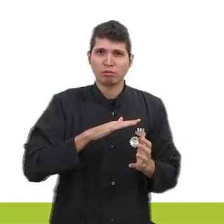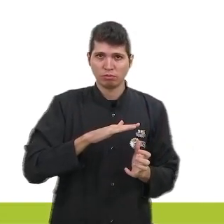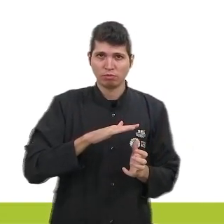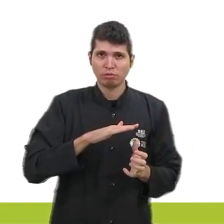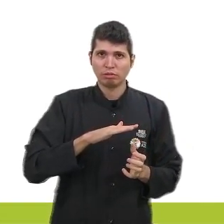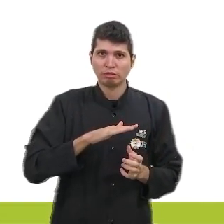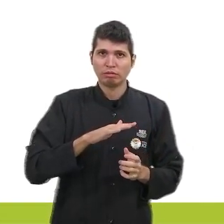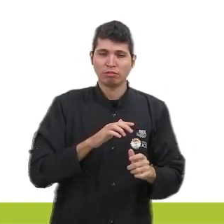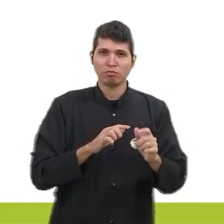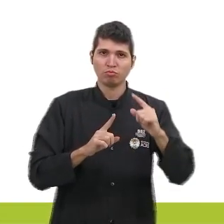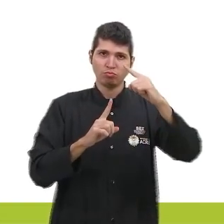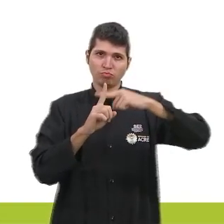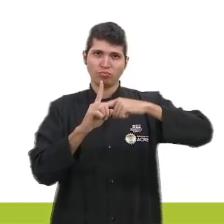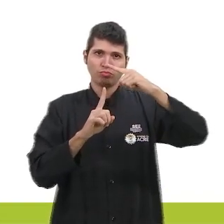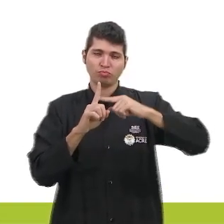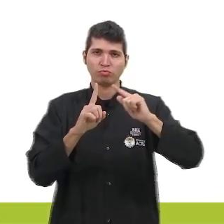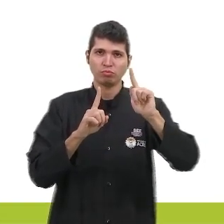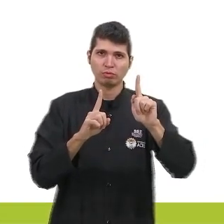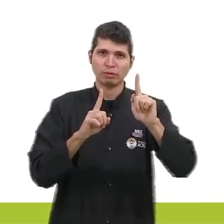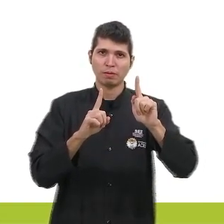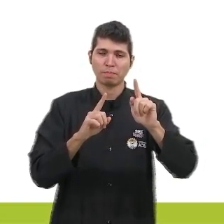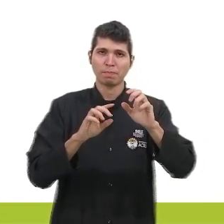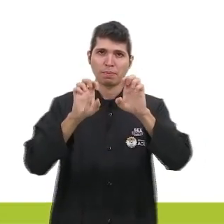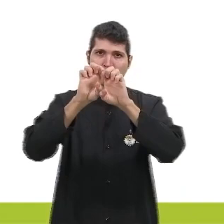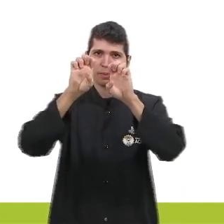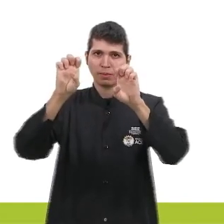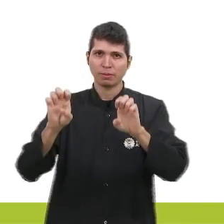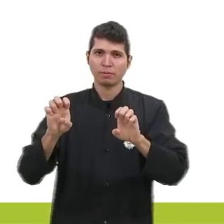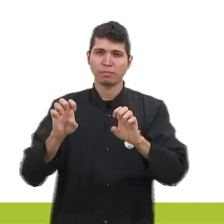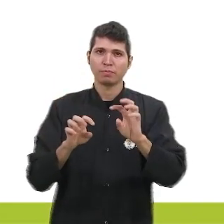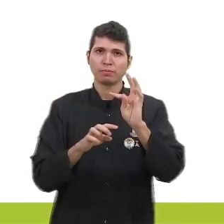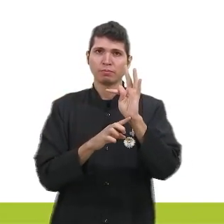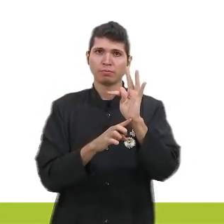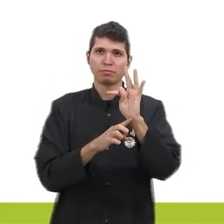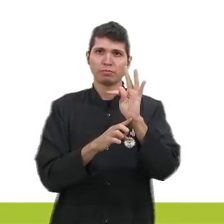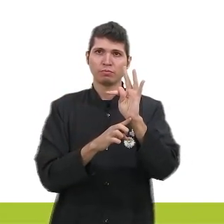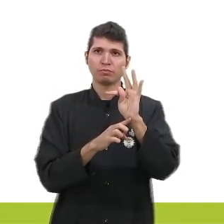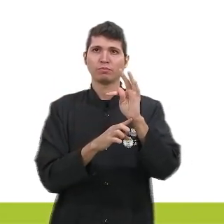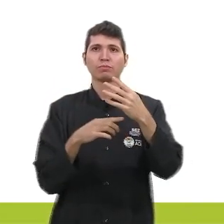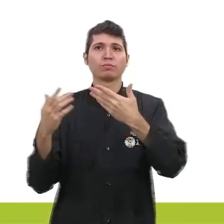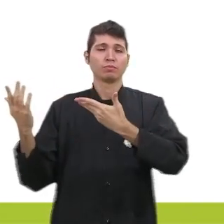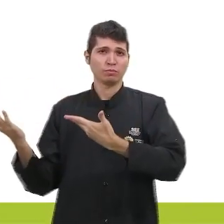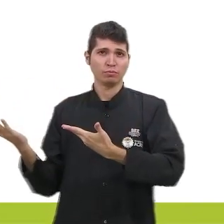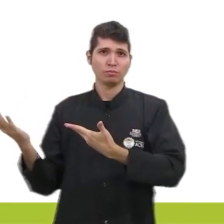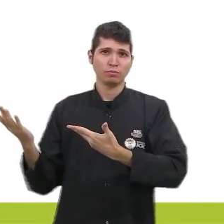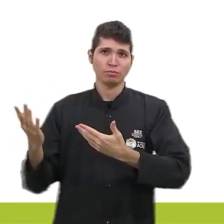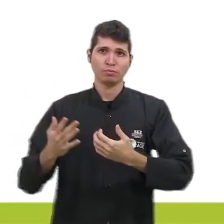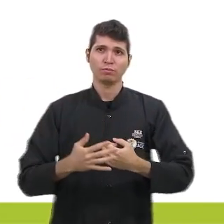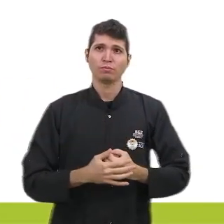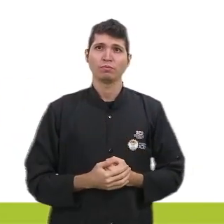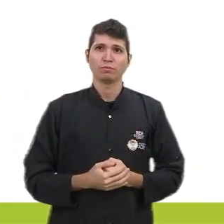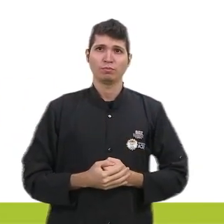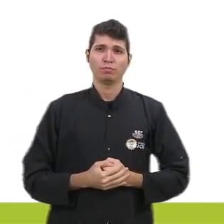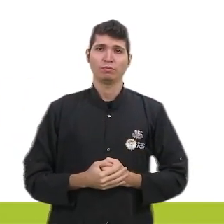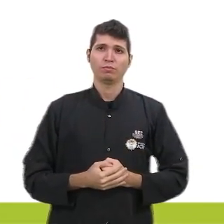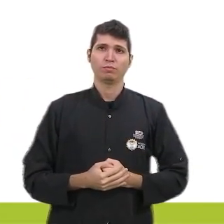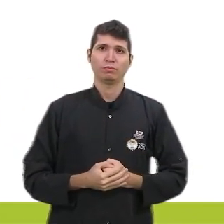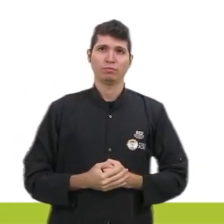graus Celsius, é dada pela expressão T em função do tempo, menos H ao quadrado, mais 22H,